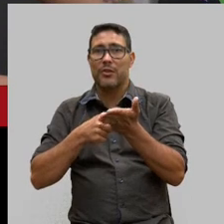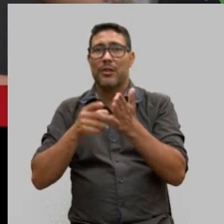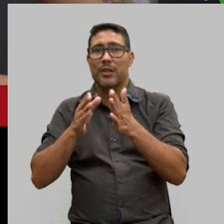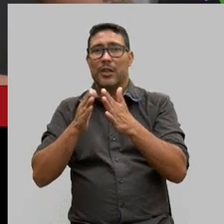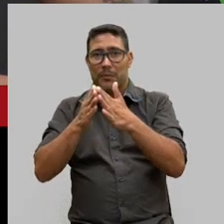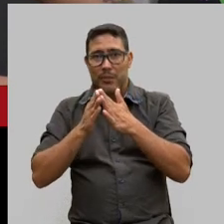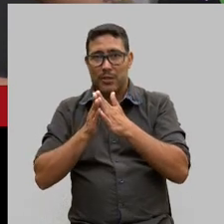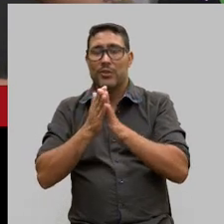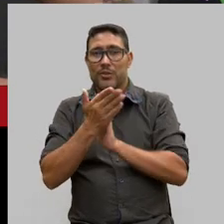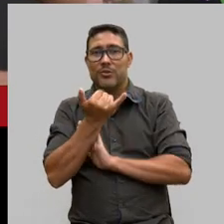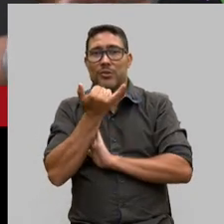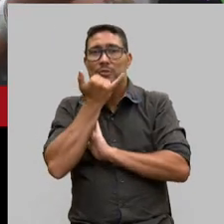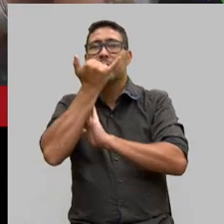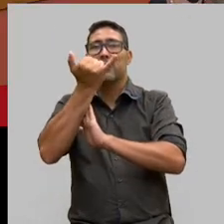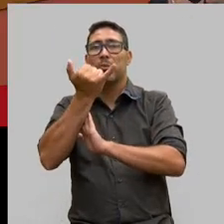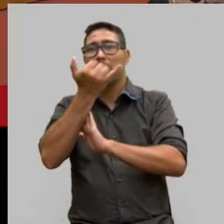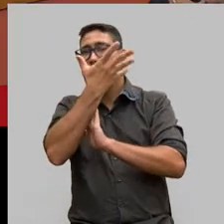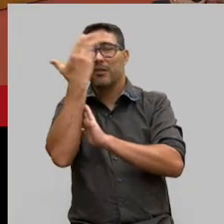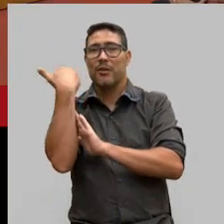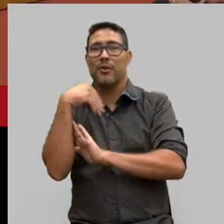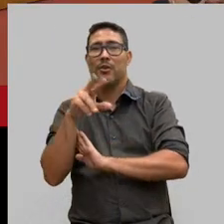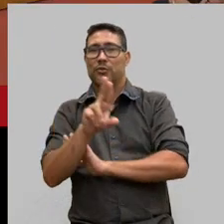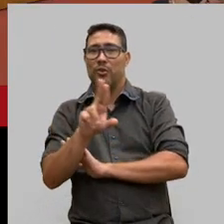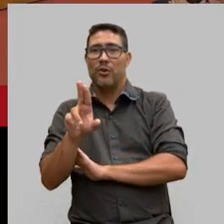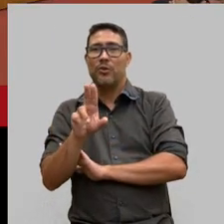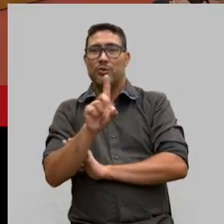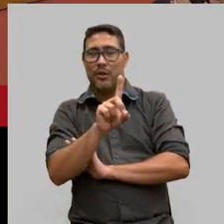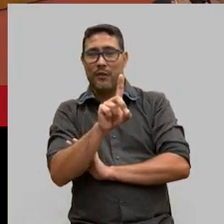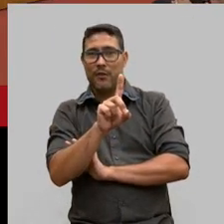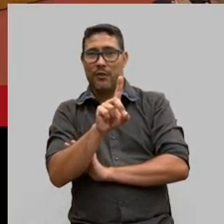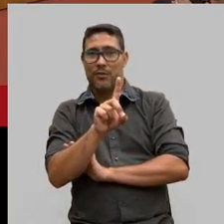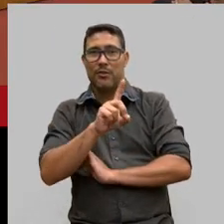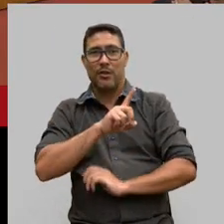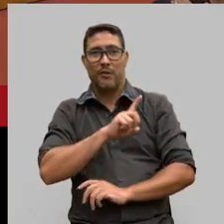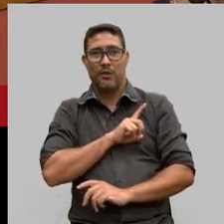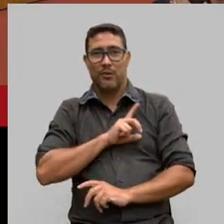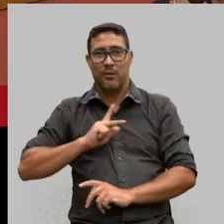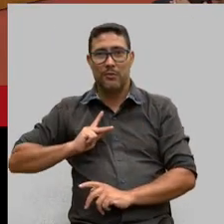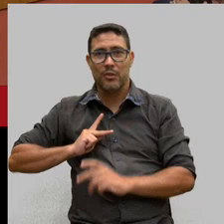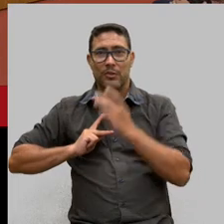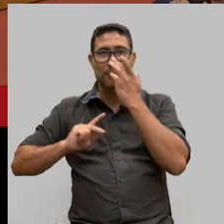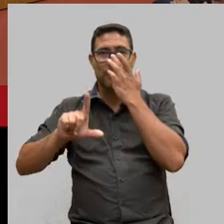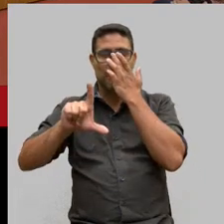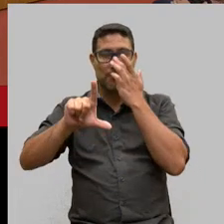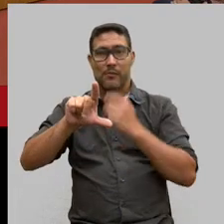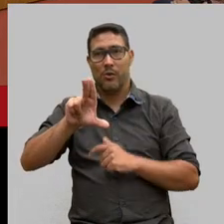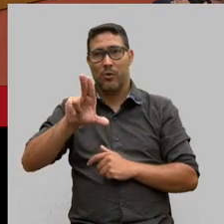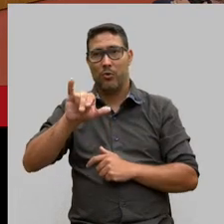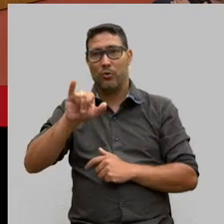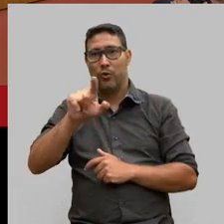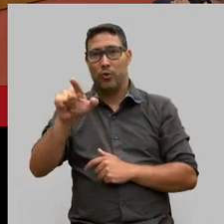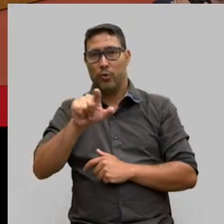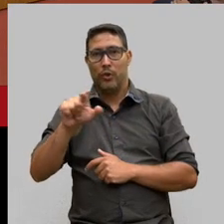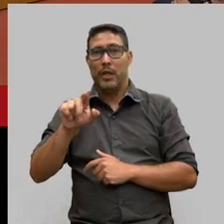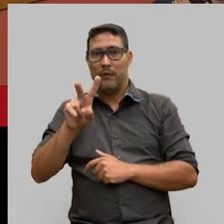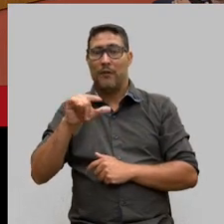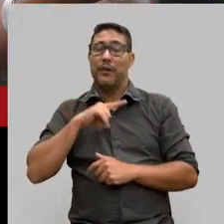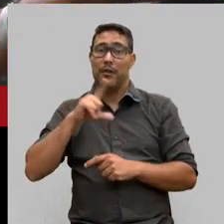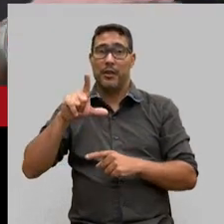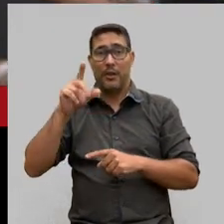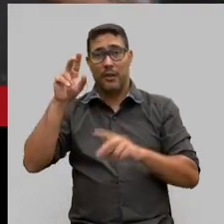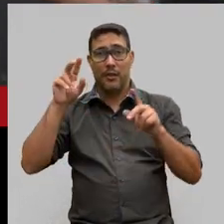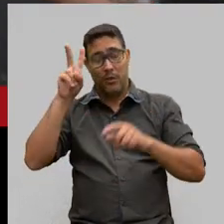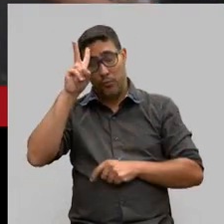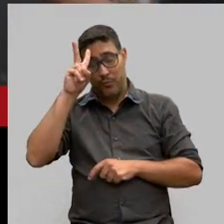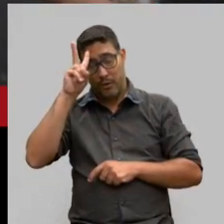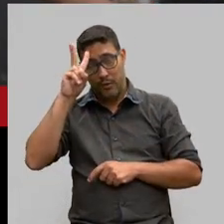porque eu esqueci o nome do Defensor Público luí Renato Eh vamos fazer segunda-feira um debate uma palestra com a